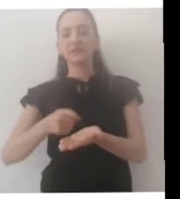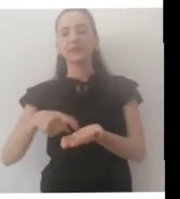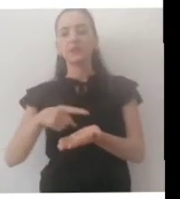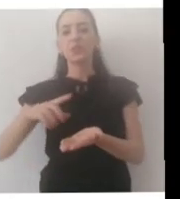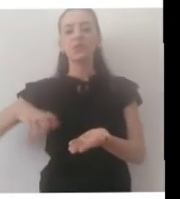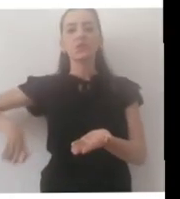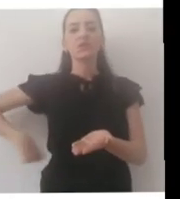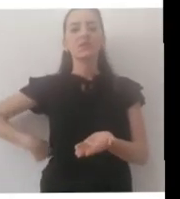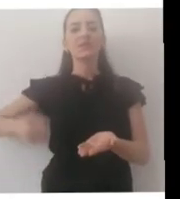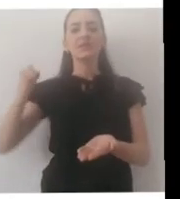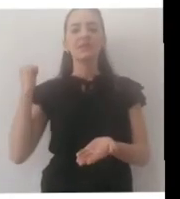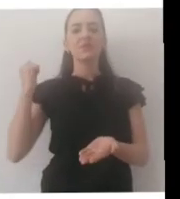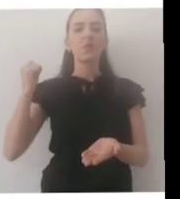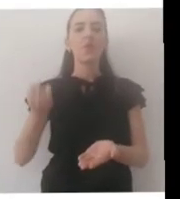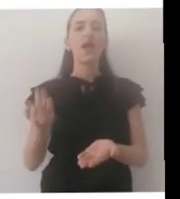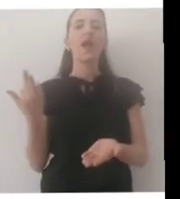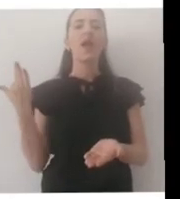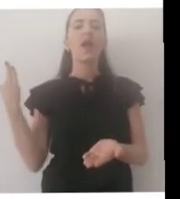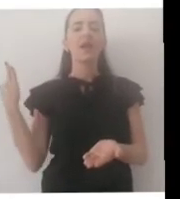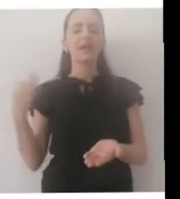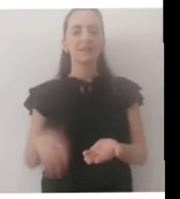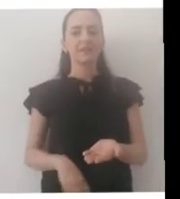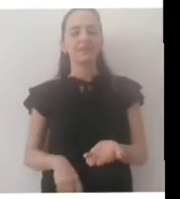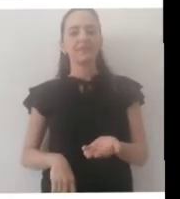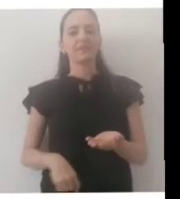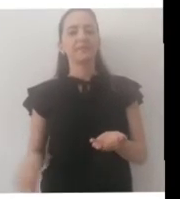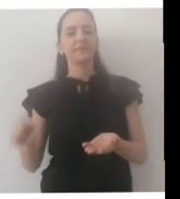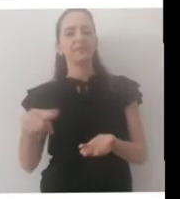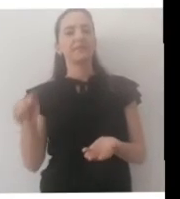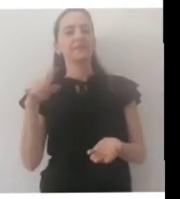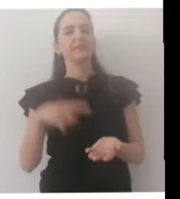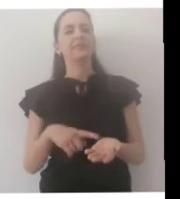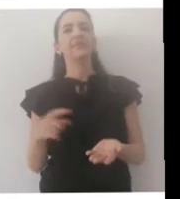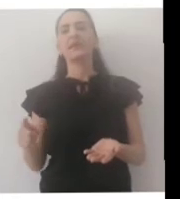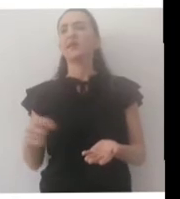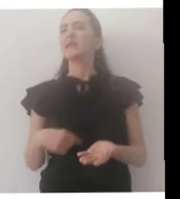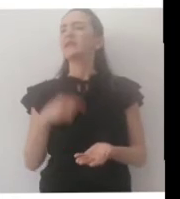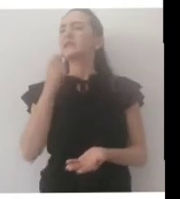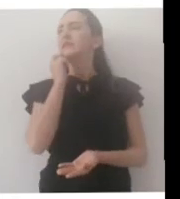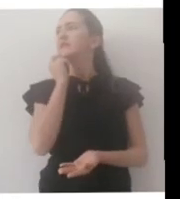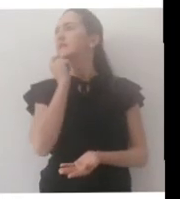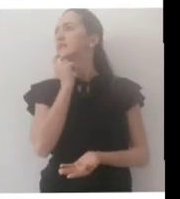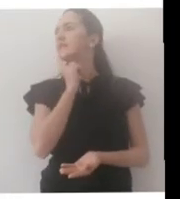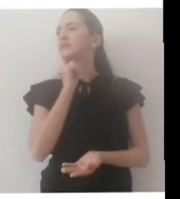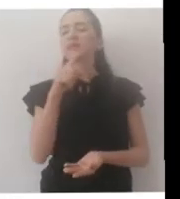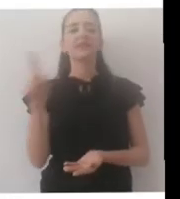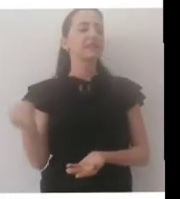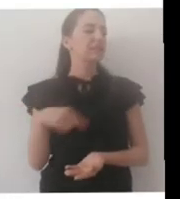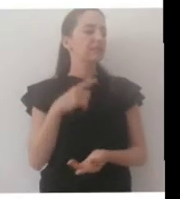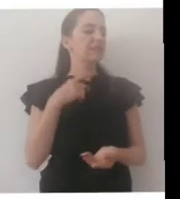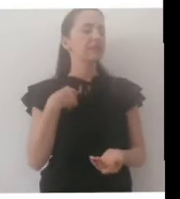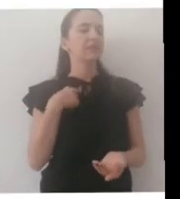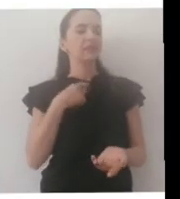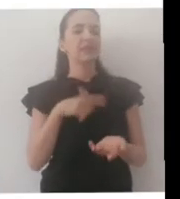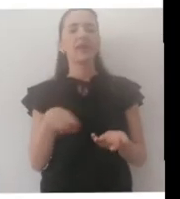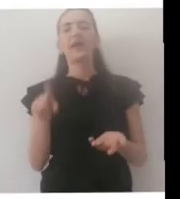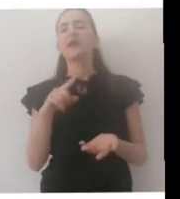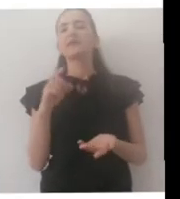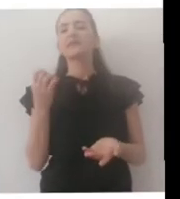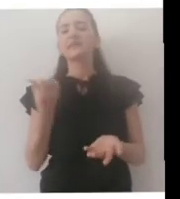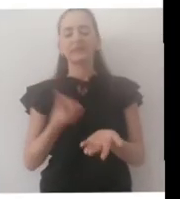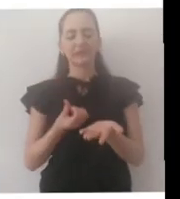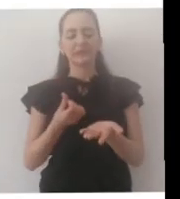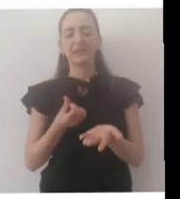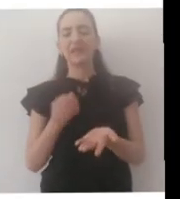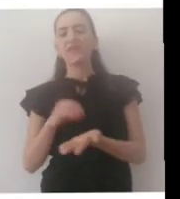quantas balas, para a criança tentar adivinhar quantos falta encontrar. Aí a criança acha mais uma. E agora que a prova tem